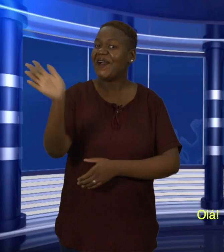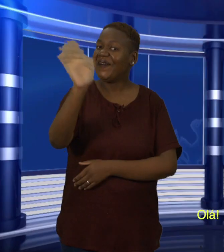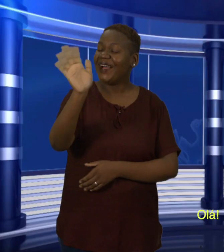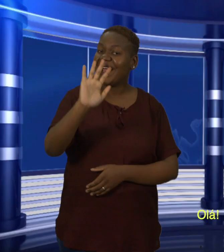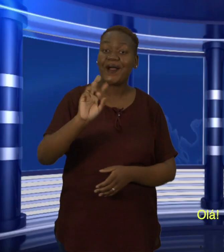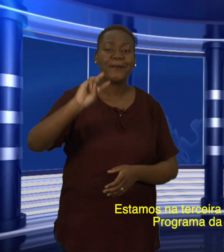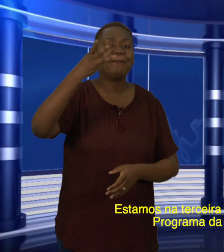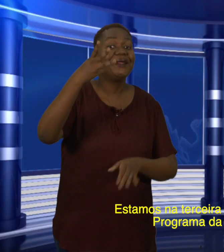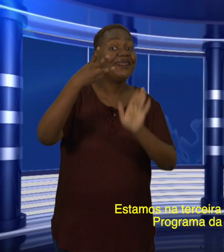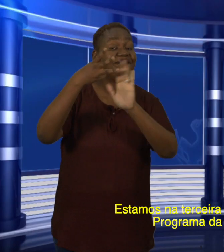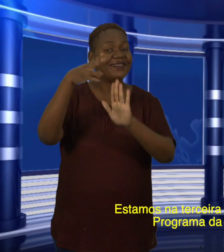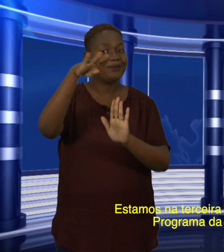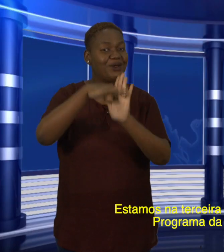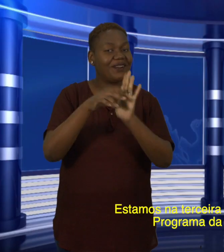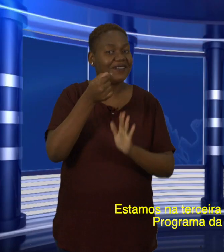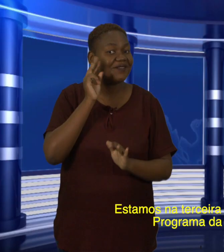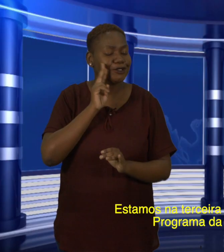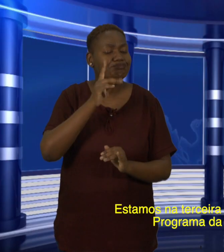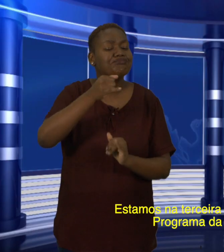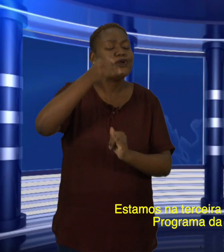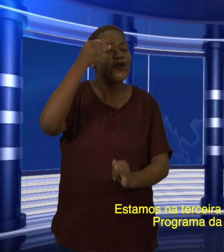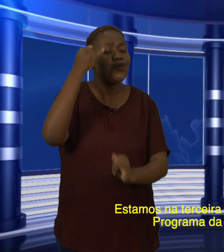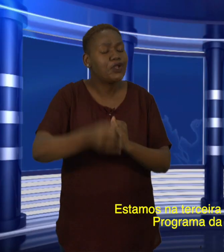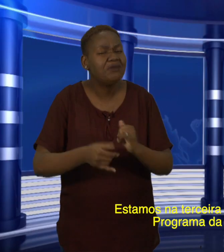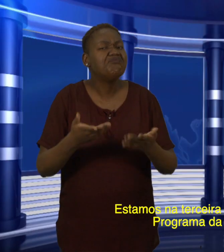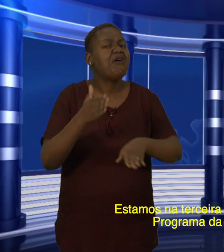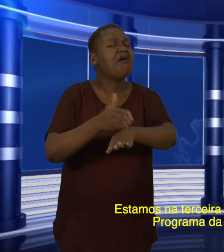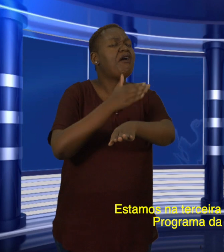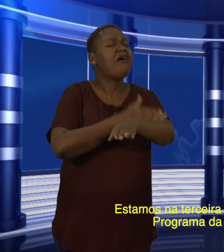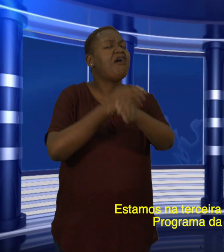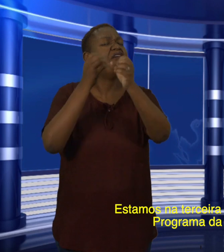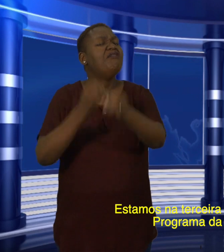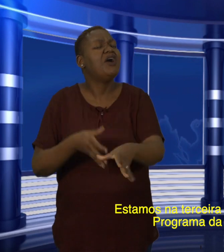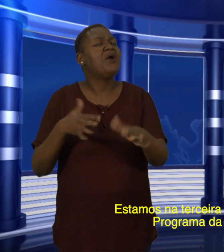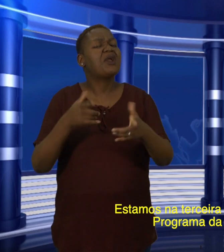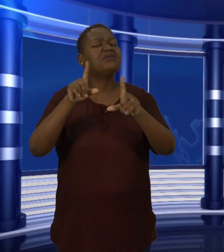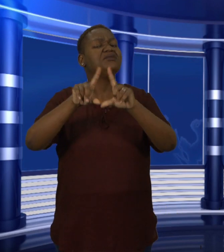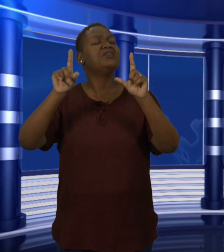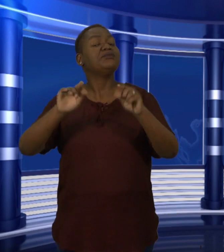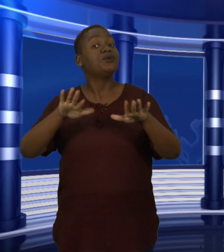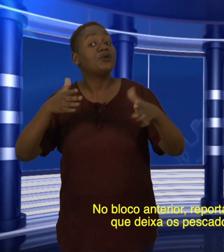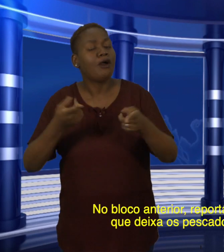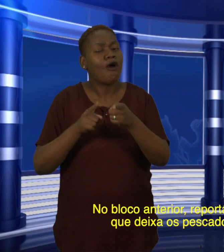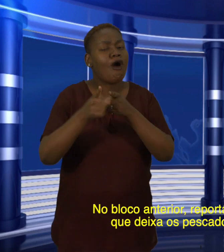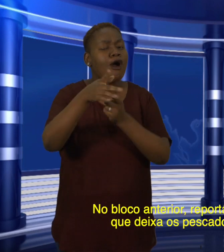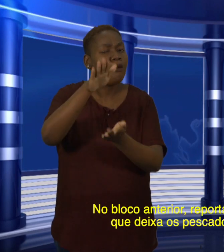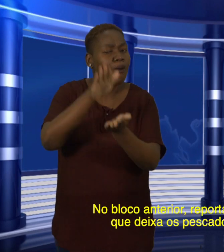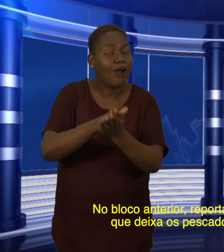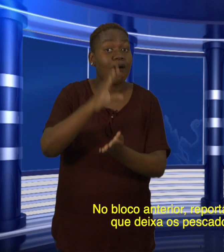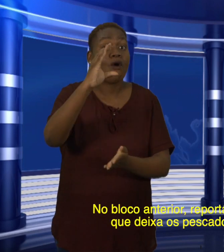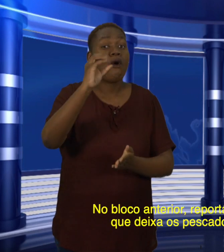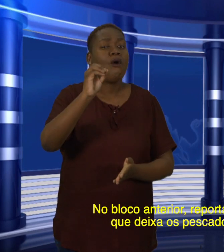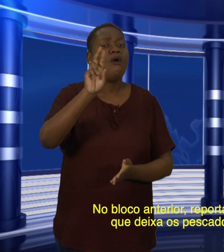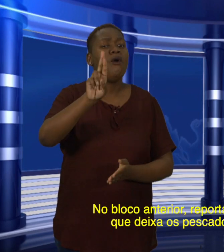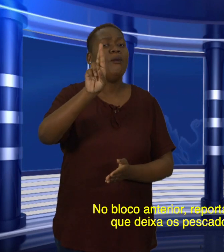Olá estamos na terceira e última parte do programa da TV Surdo no bloco